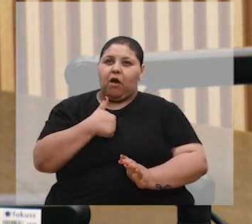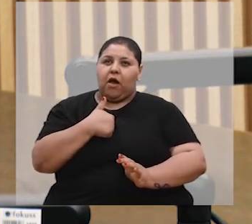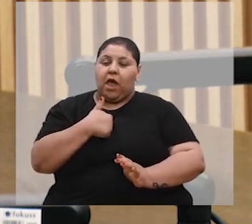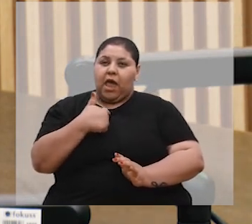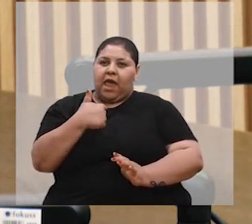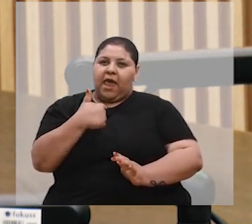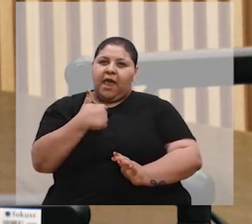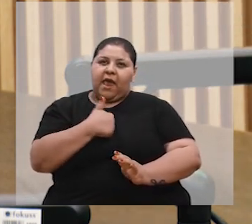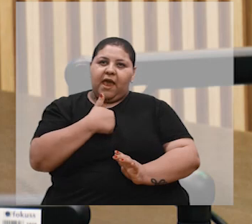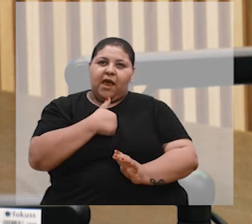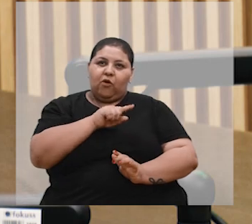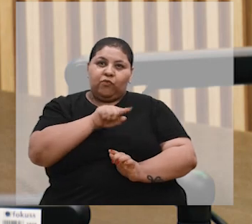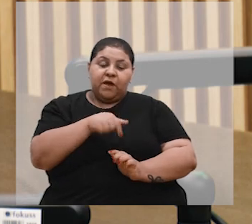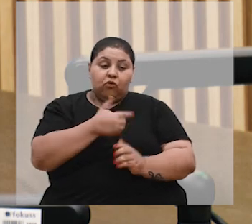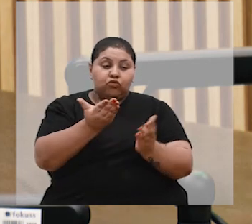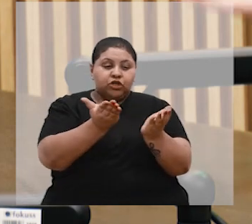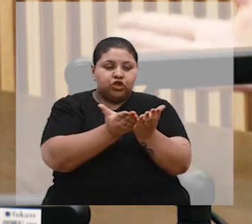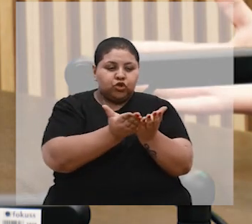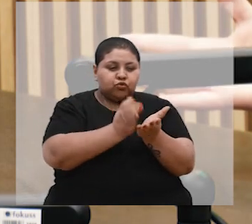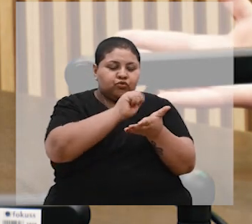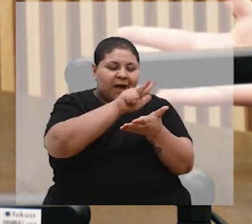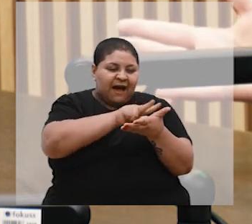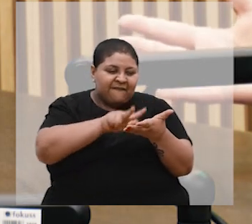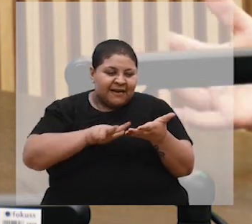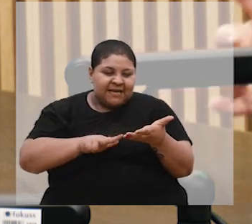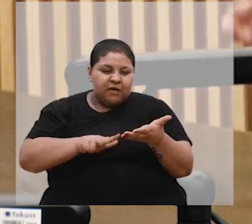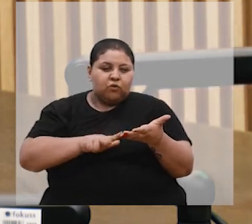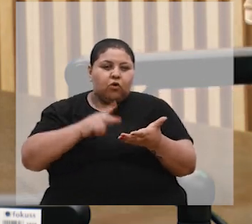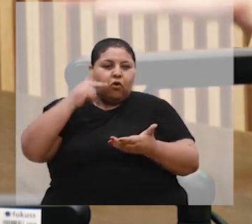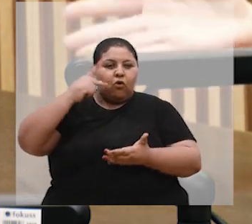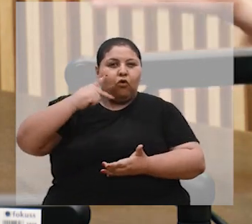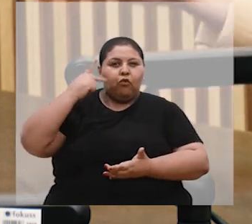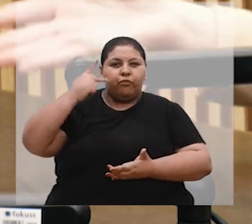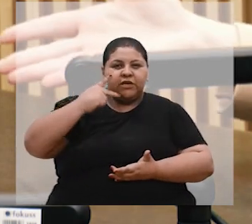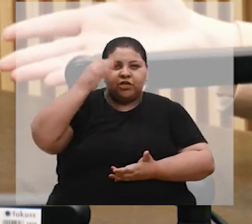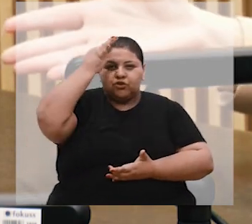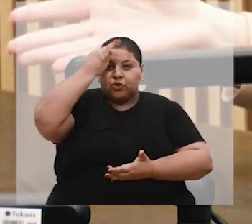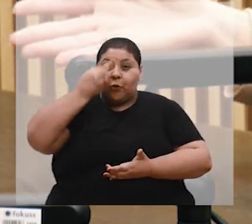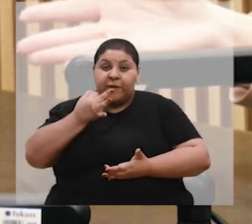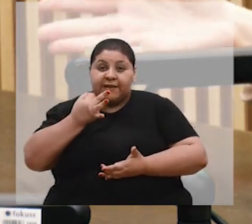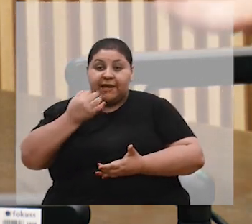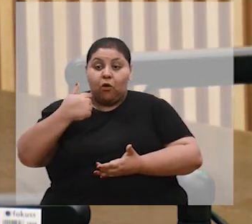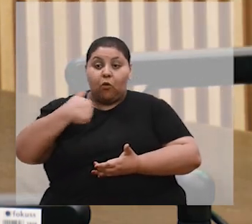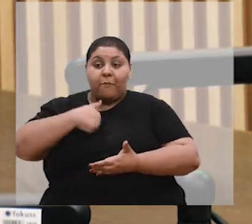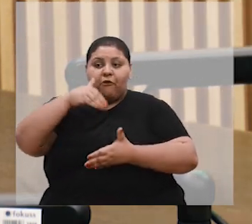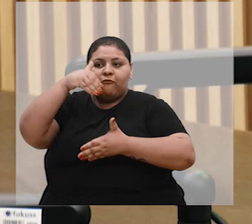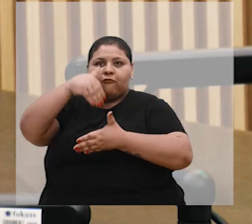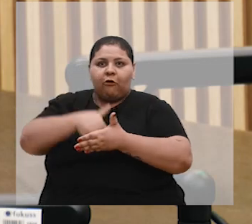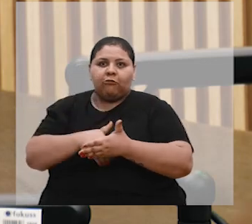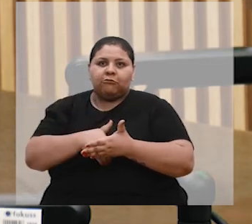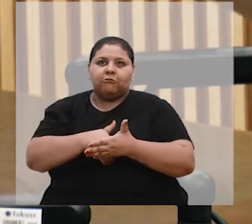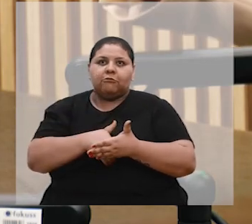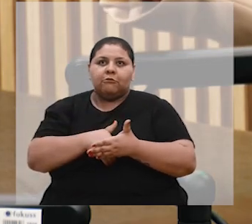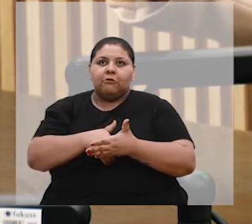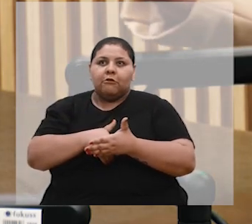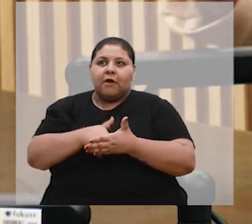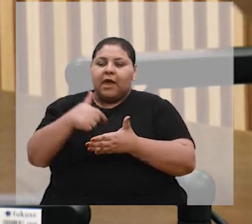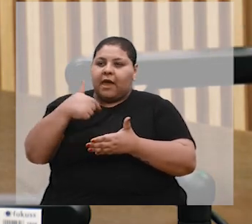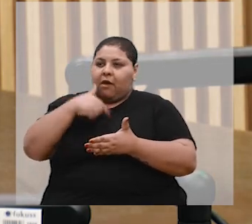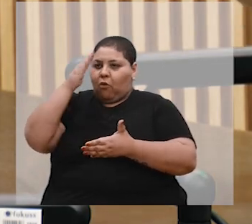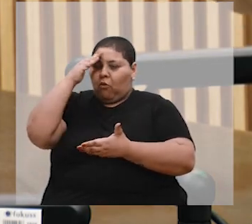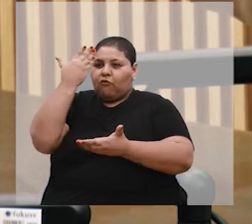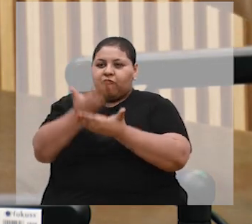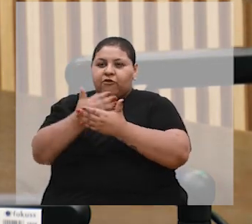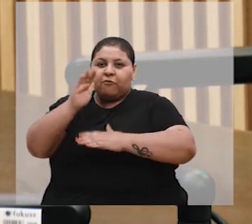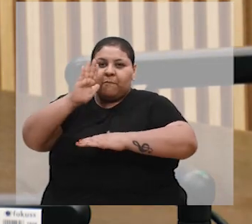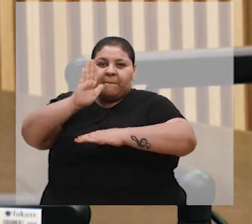minha responsabilidade enquanto eleitora, de pesquisar os meus candidatos e de entender de quem será o meu voto, então eu confiando no Marcelo, que tem